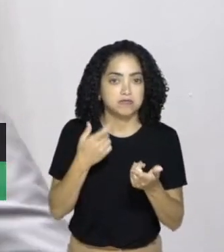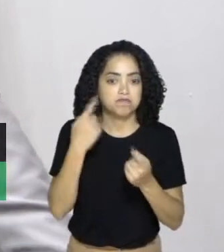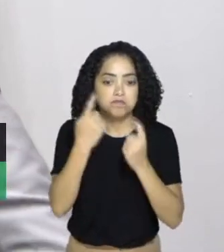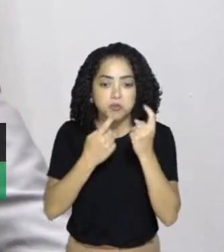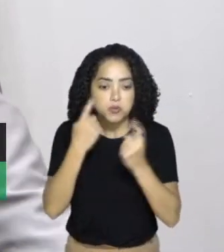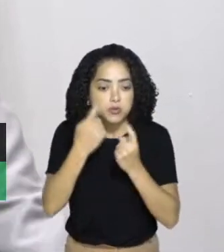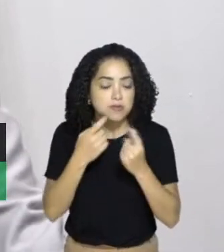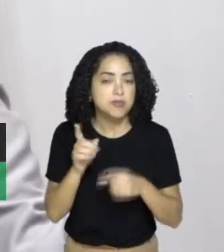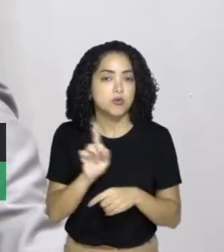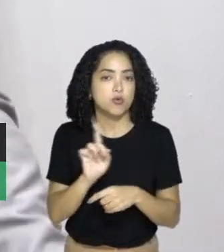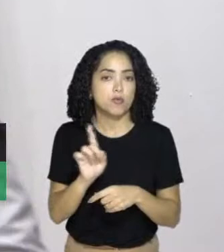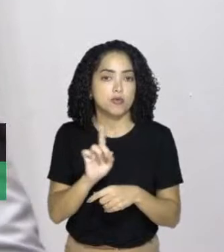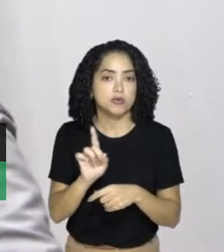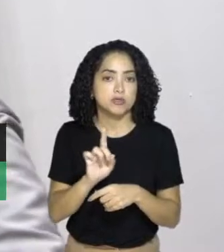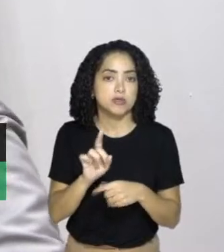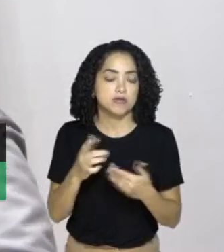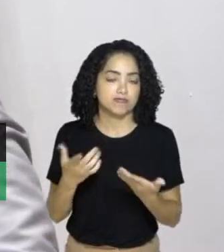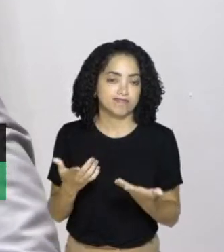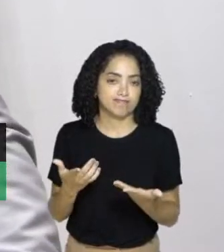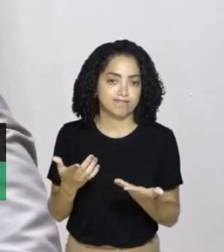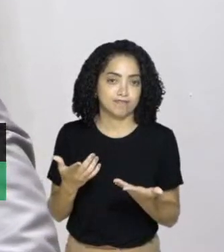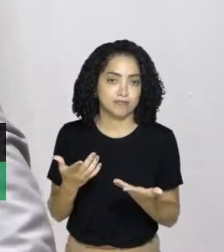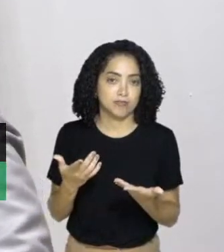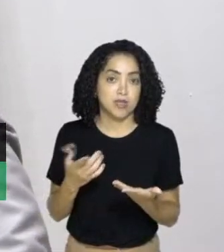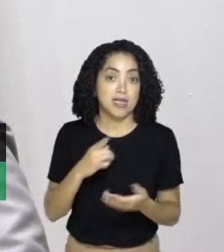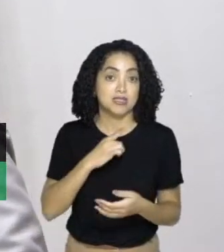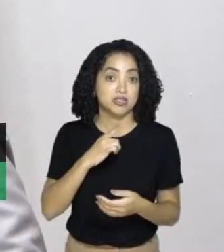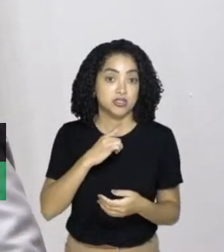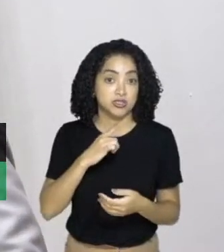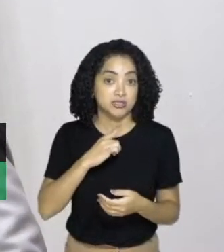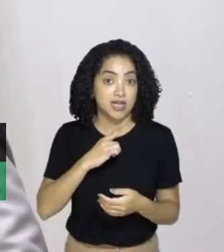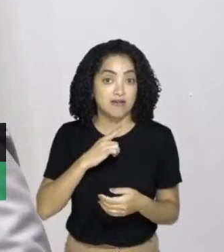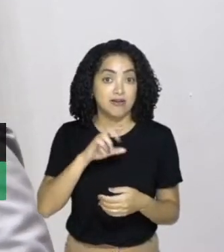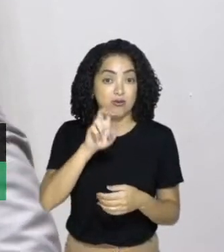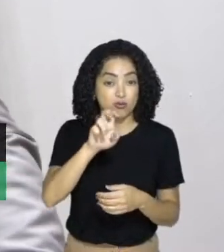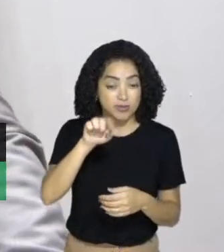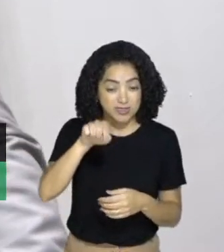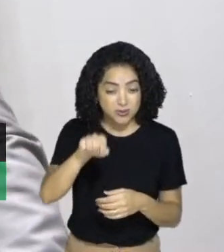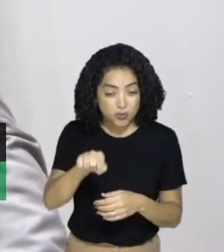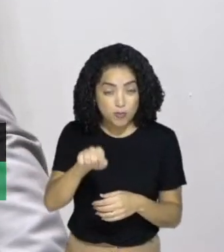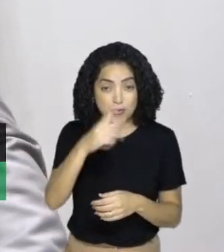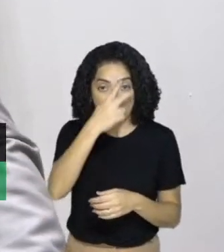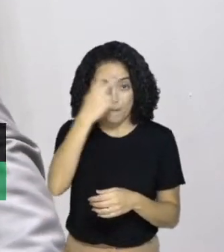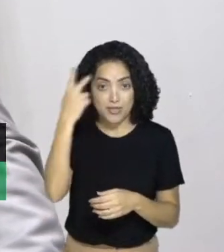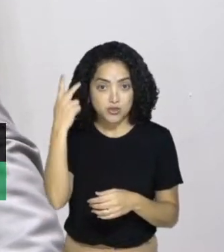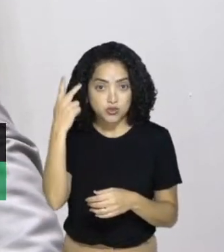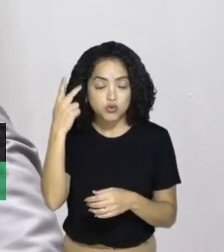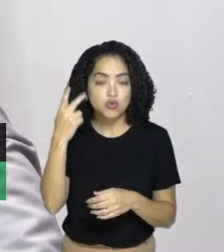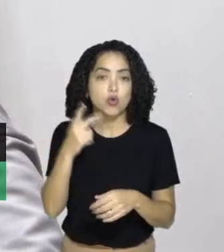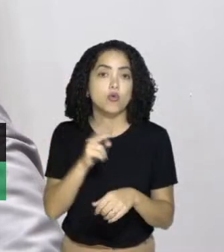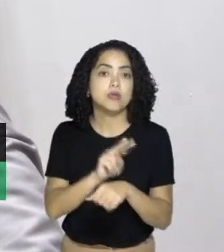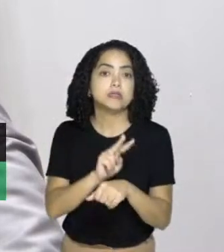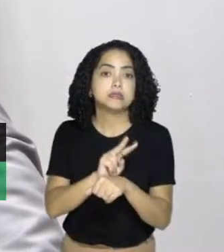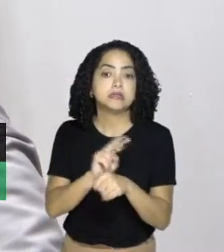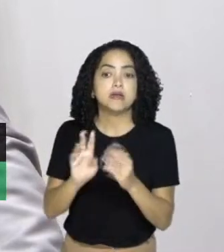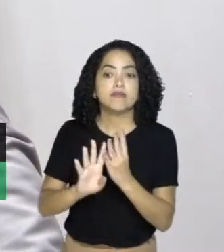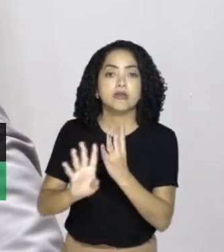Está sendo cometido aí, olha, nós estávamos com 105 mil pessoas numa fila de espera de cirurgia, a grande maioria deles mulheres.